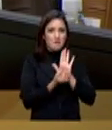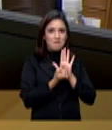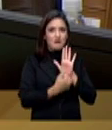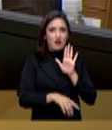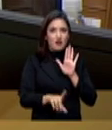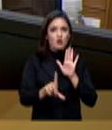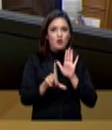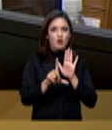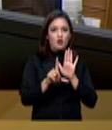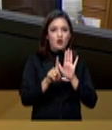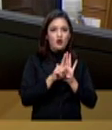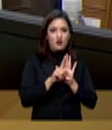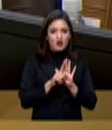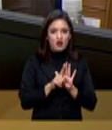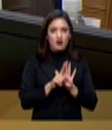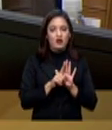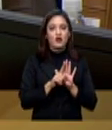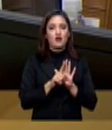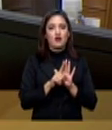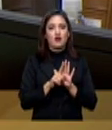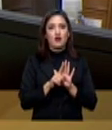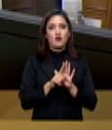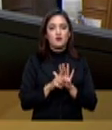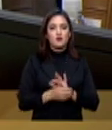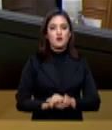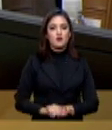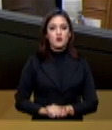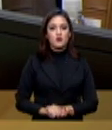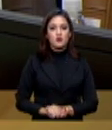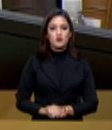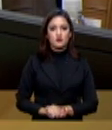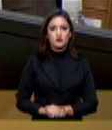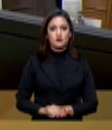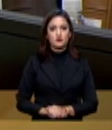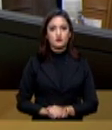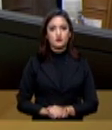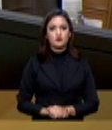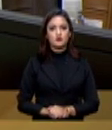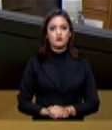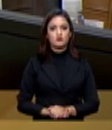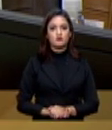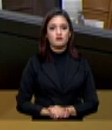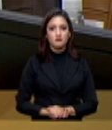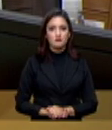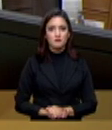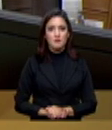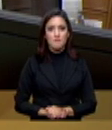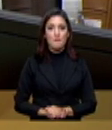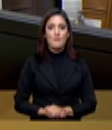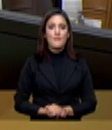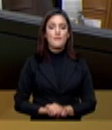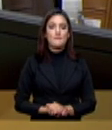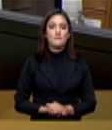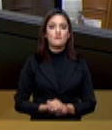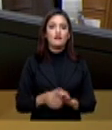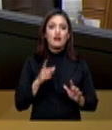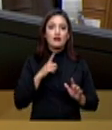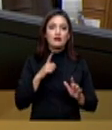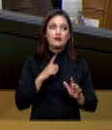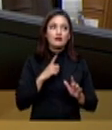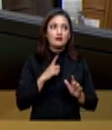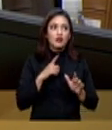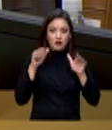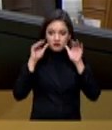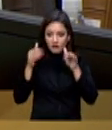a o desenho de Estado unitário a uma federação em